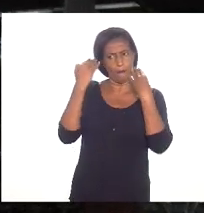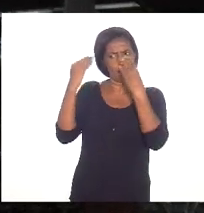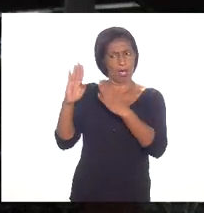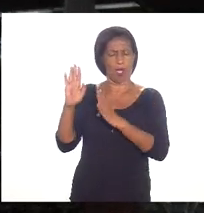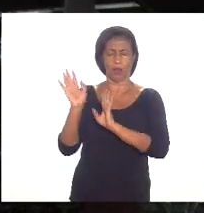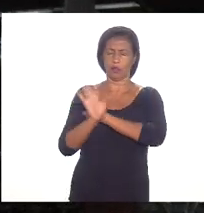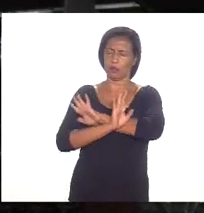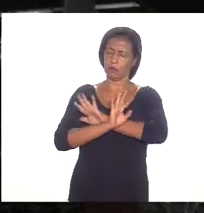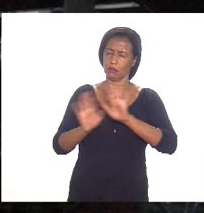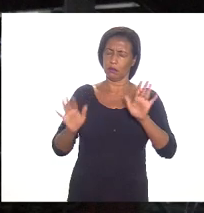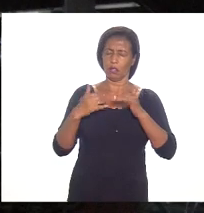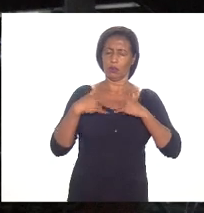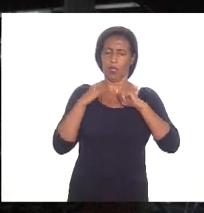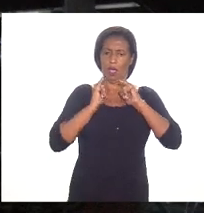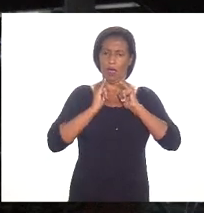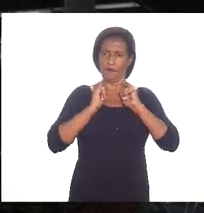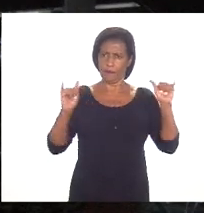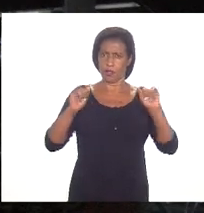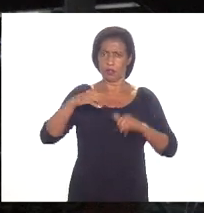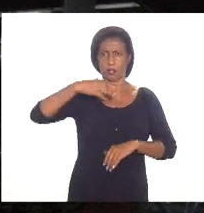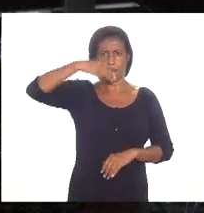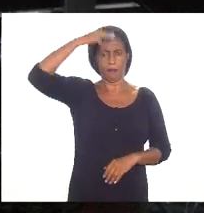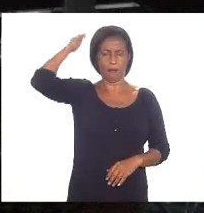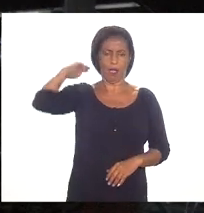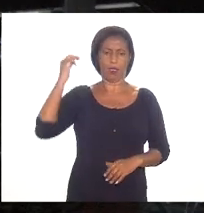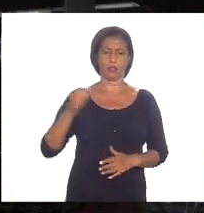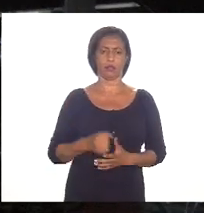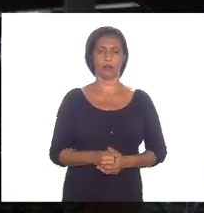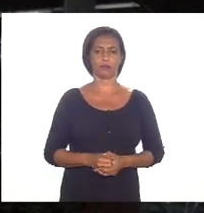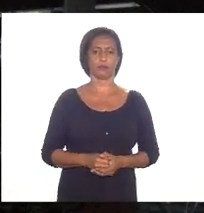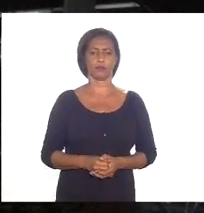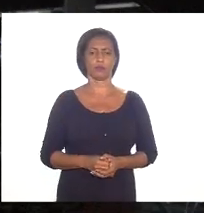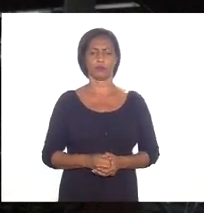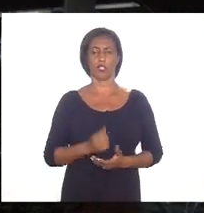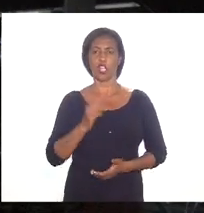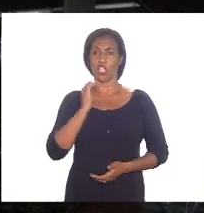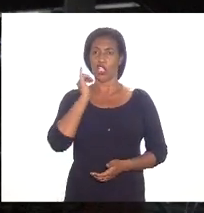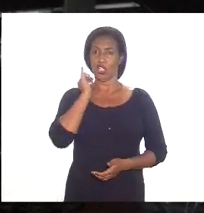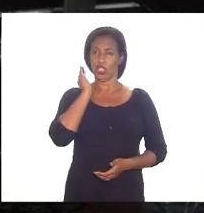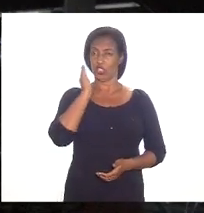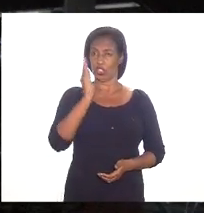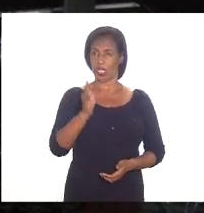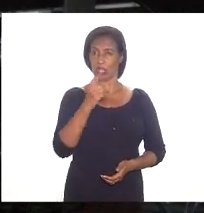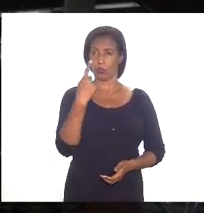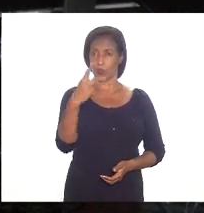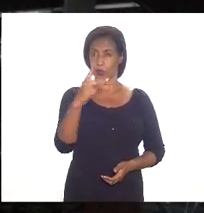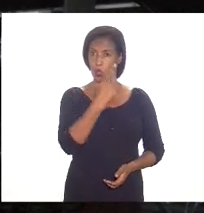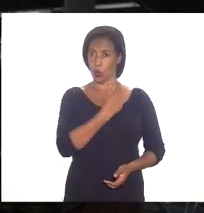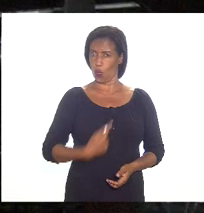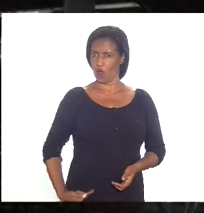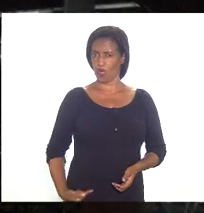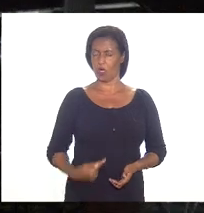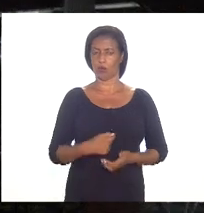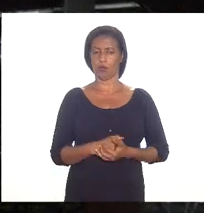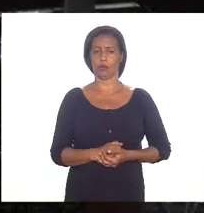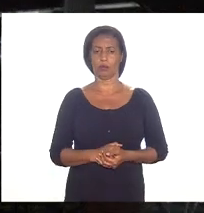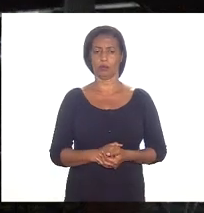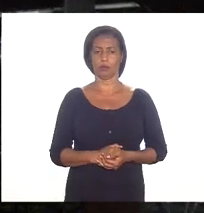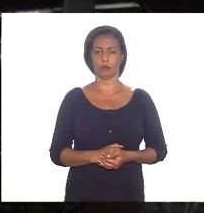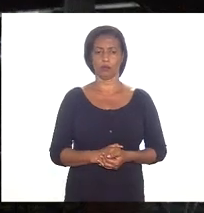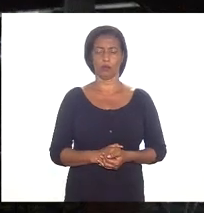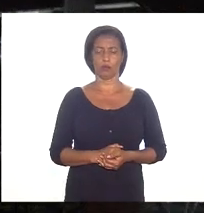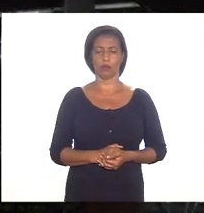fica aí esse recado, deputado Márcio. Eu quero falar diretamente para o seu governador. Deputado Márcio, em seguida vamos